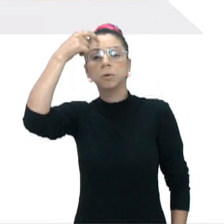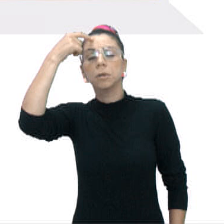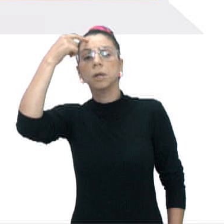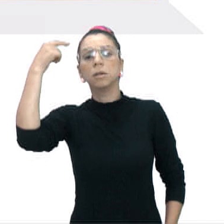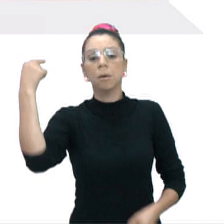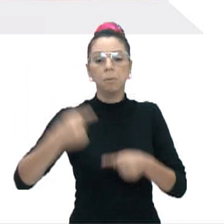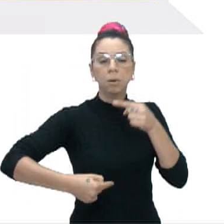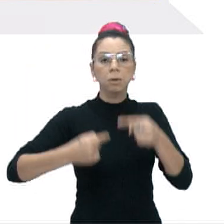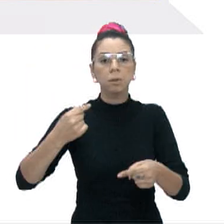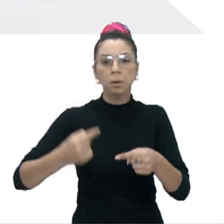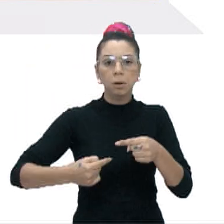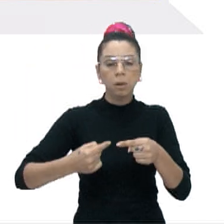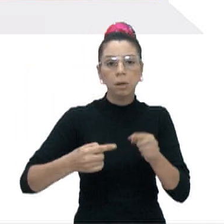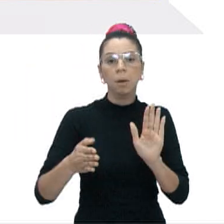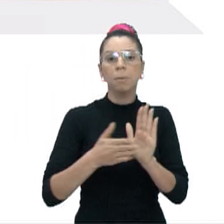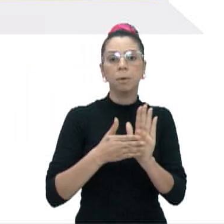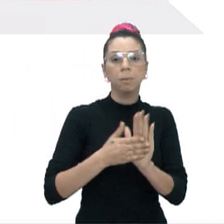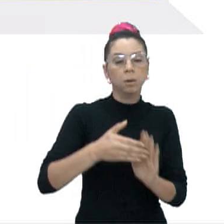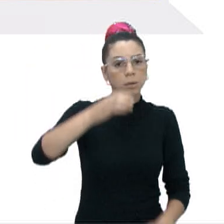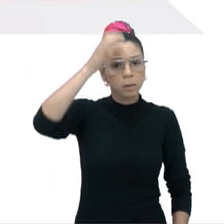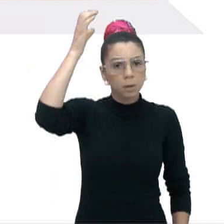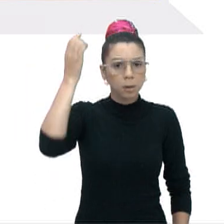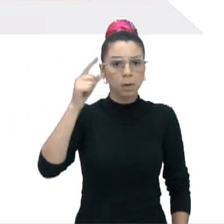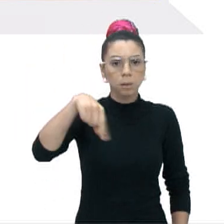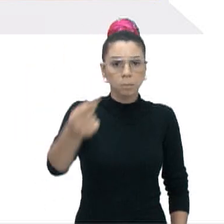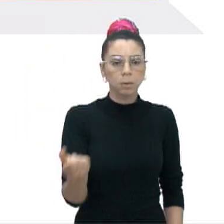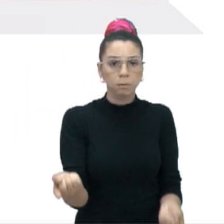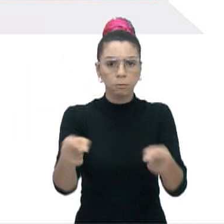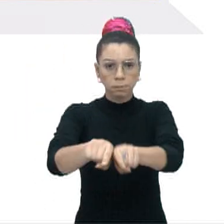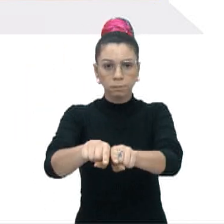segundo Noam Chomsky. Já voltamos.